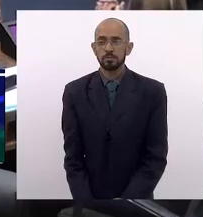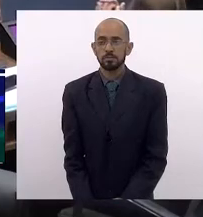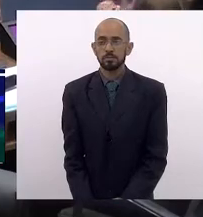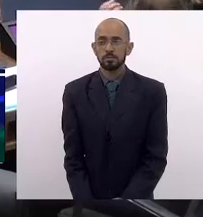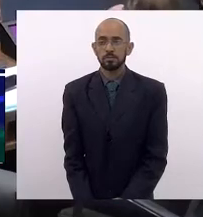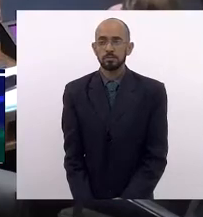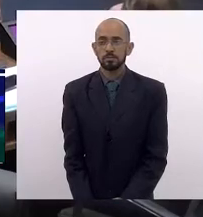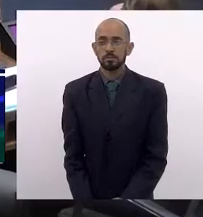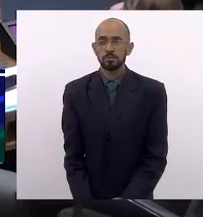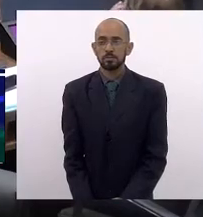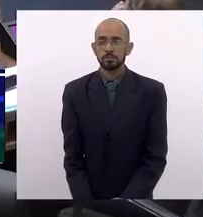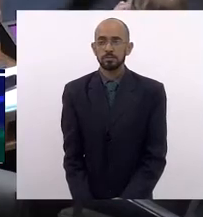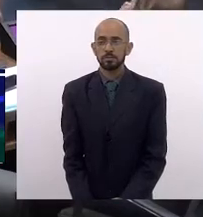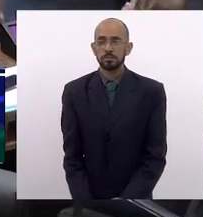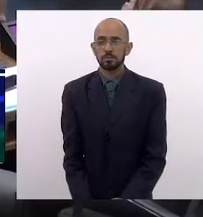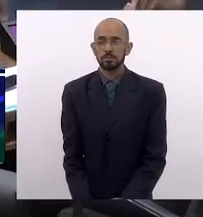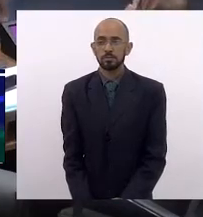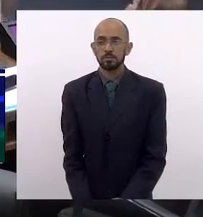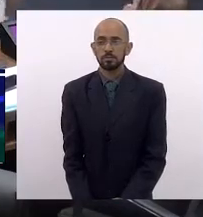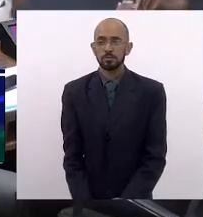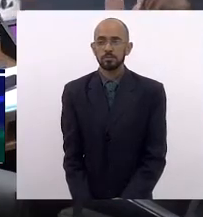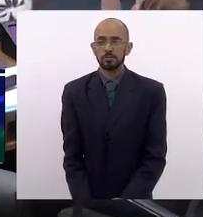E aí